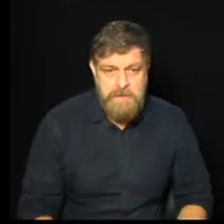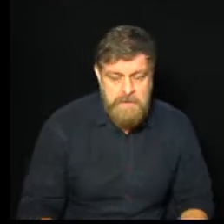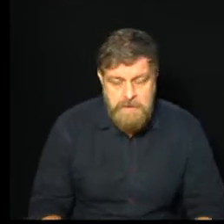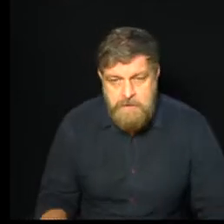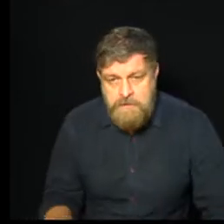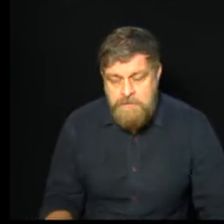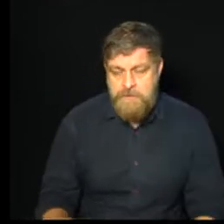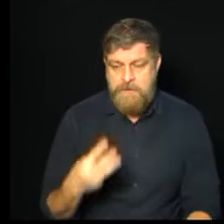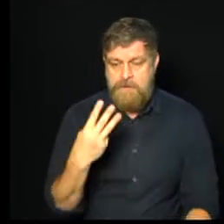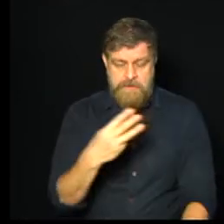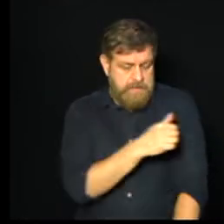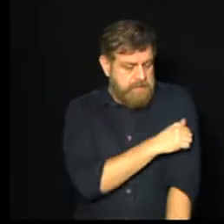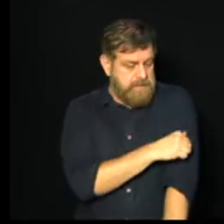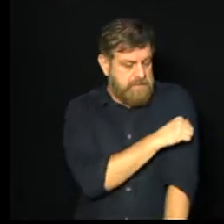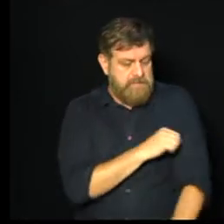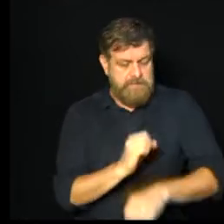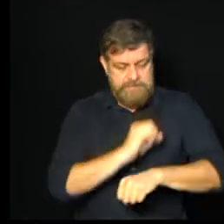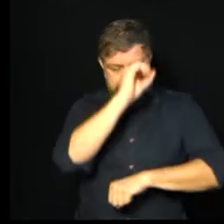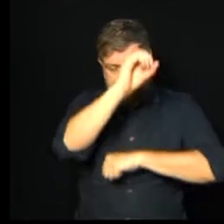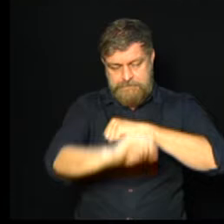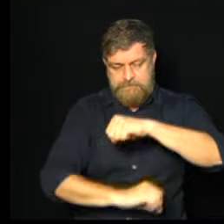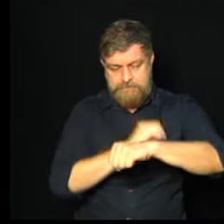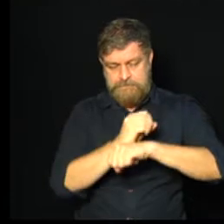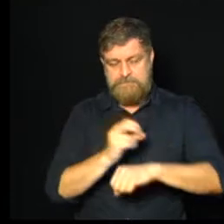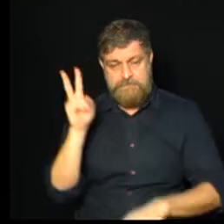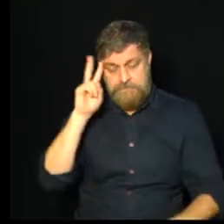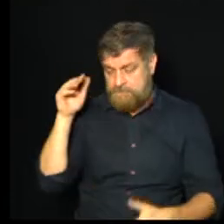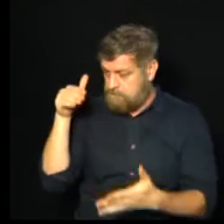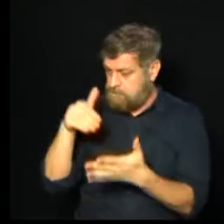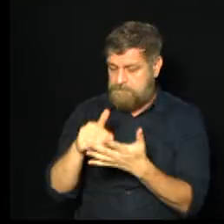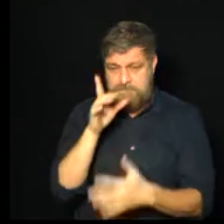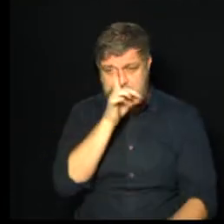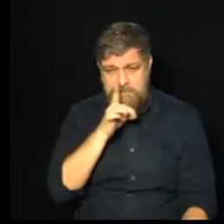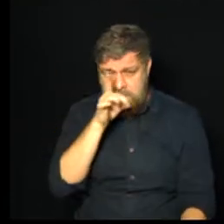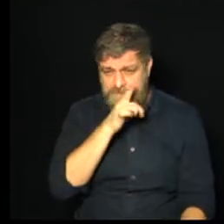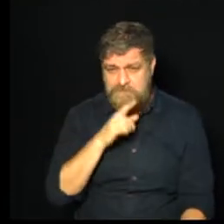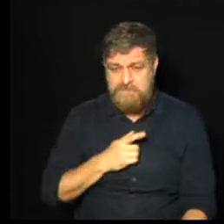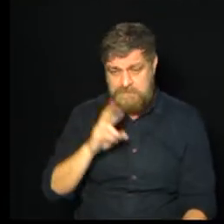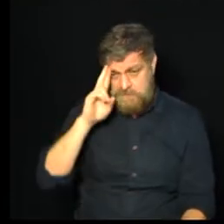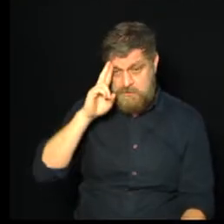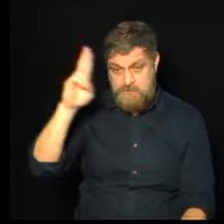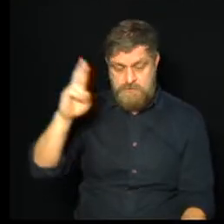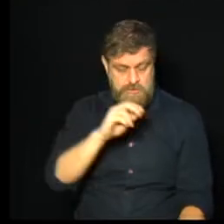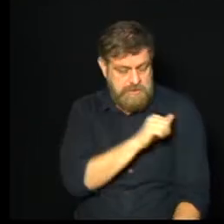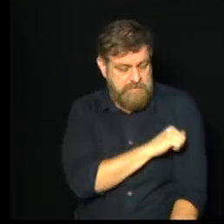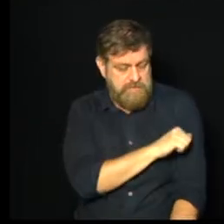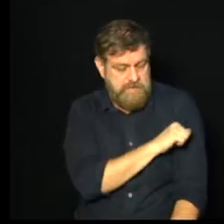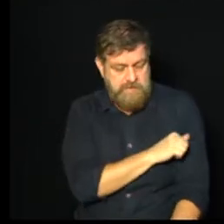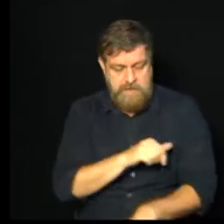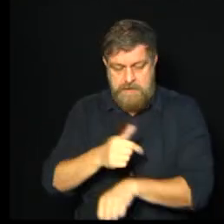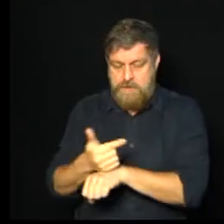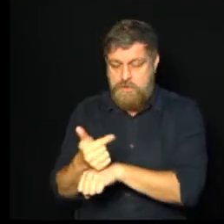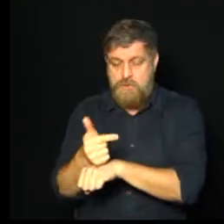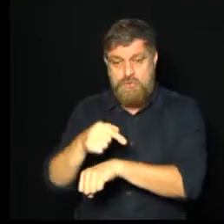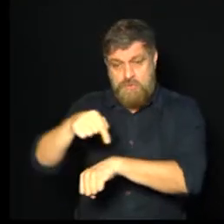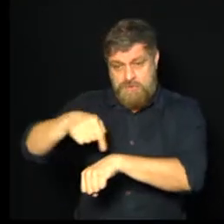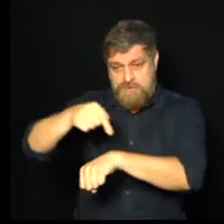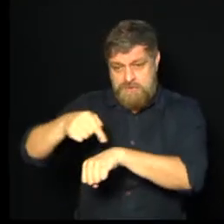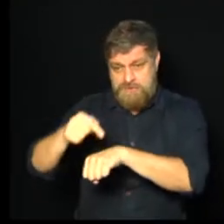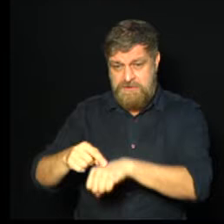3 enfermeiros, 24 horas, de segunda a domingo. 1 chefia de enfermagem, 12 horas, de segunda a domingo,